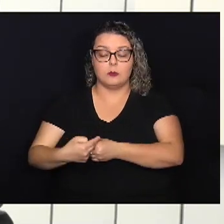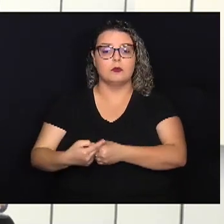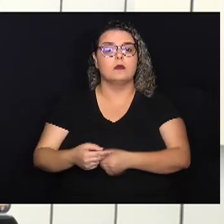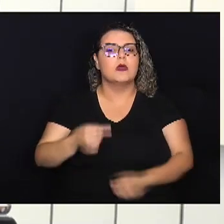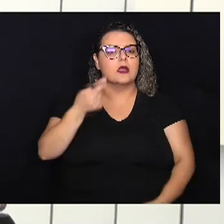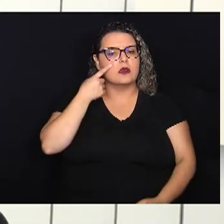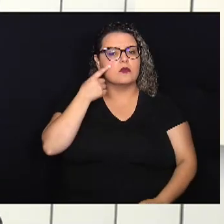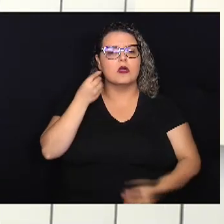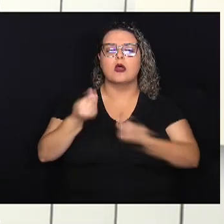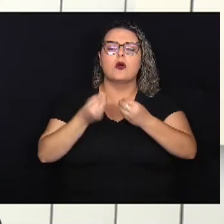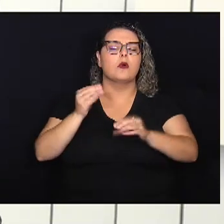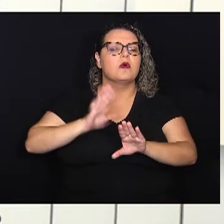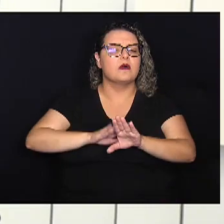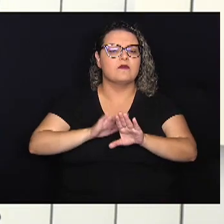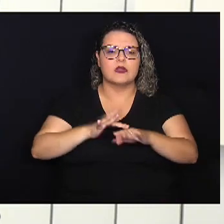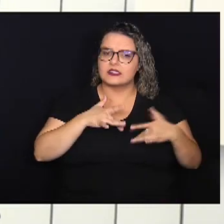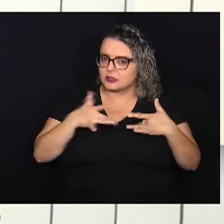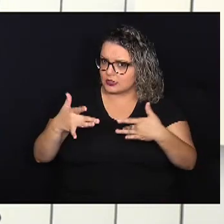de solidariedade.